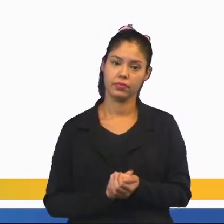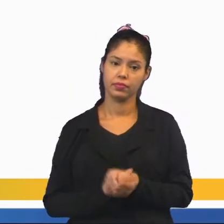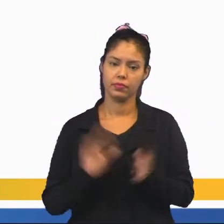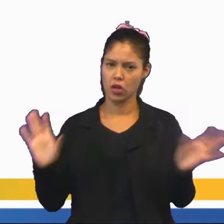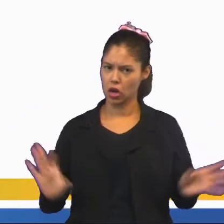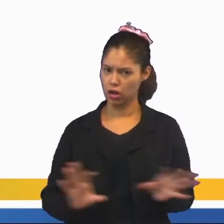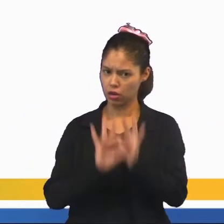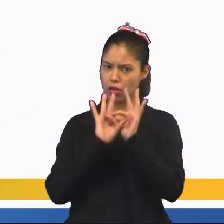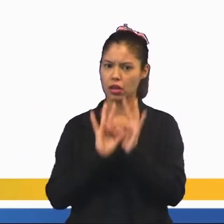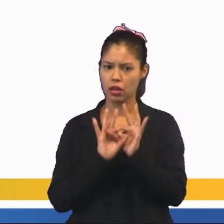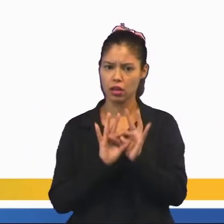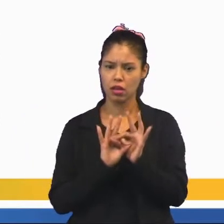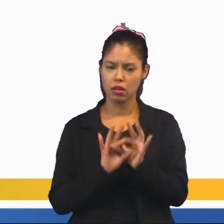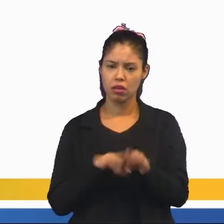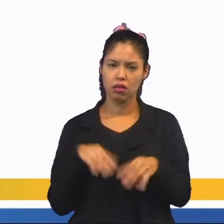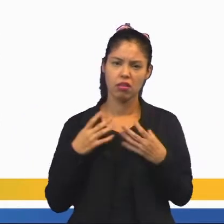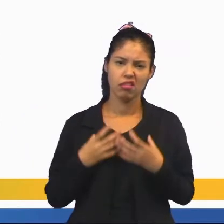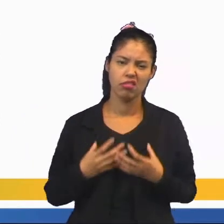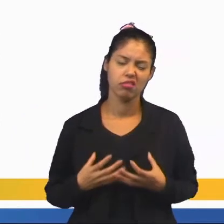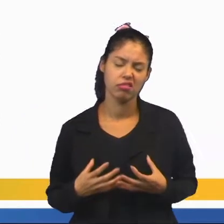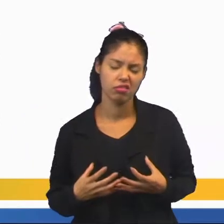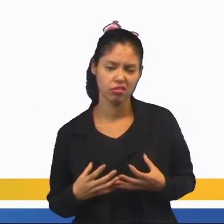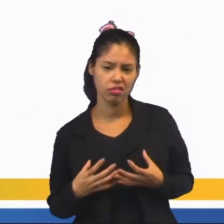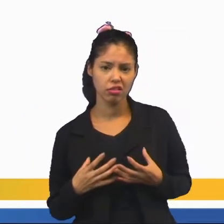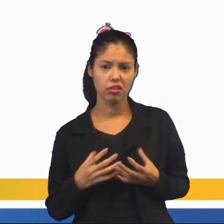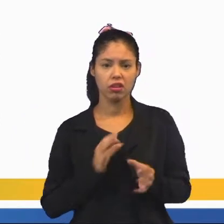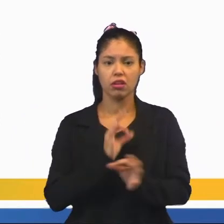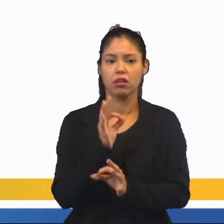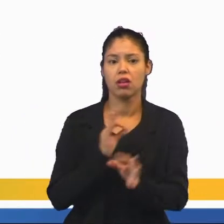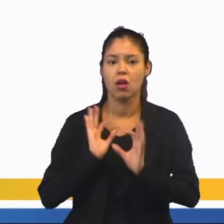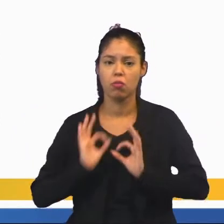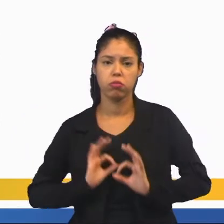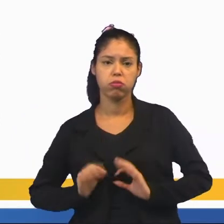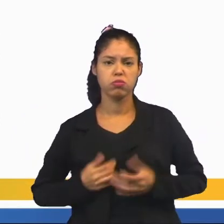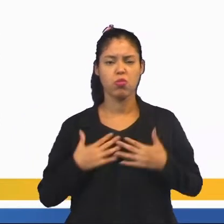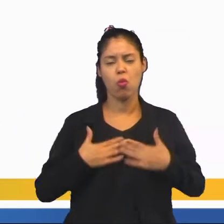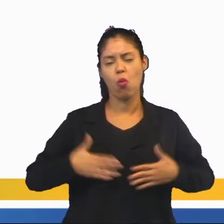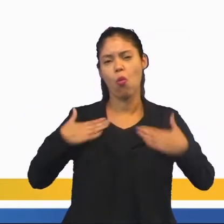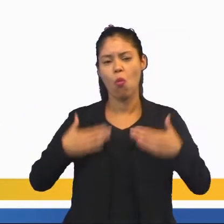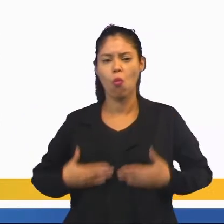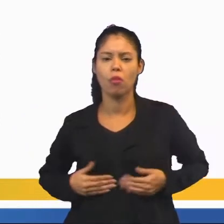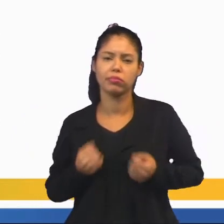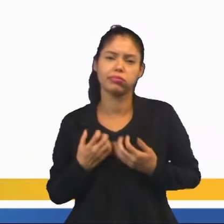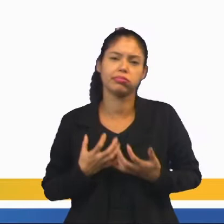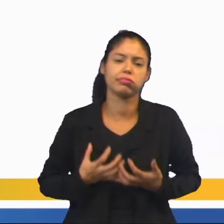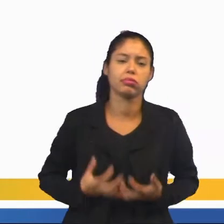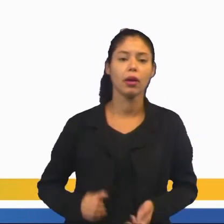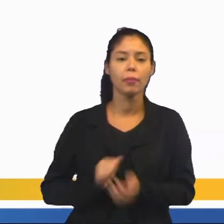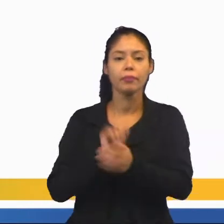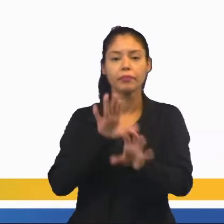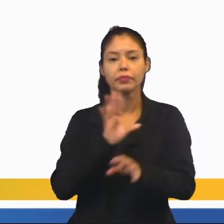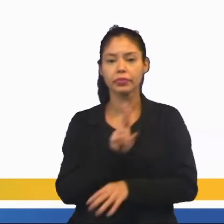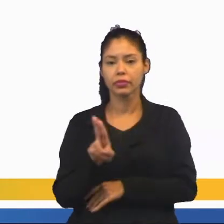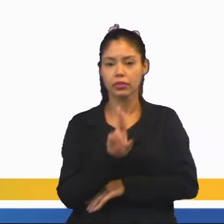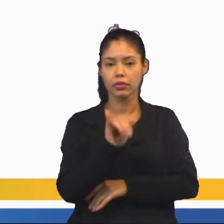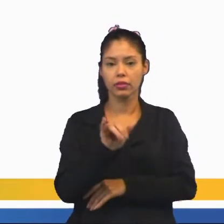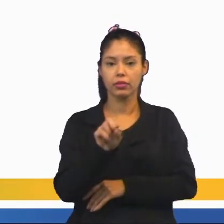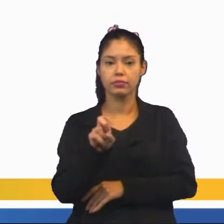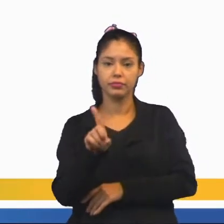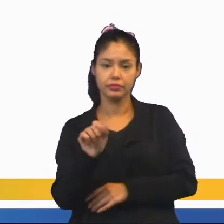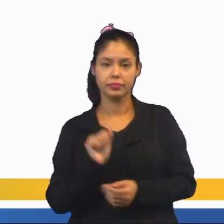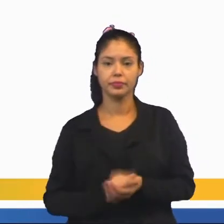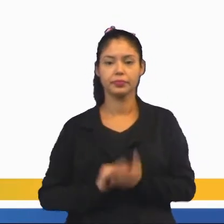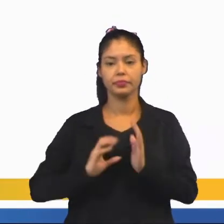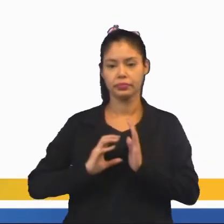doenças associadas ao enfraquecimento do organismo pela infecção. Esse estágio dá-se o nome de AIDS.